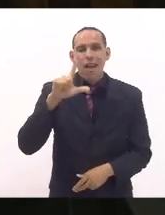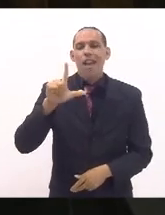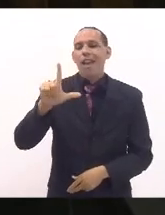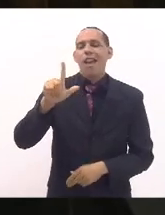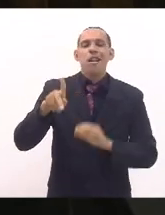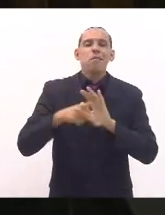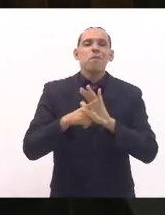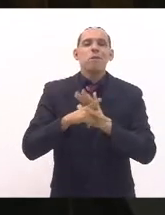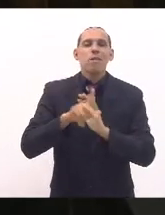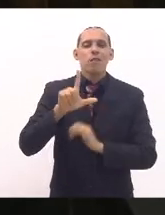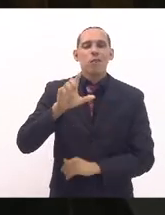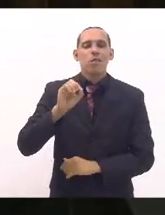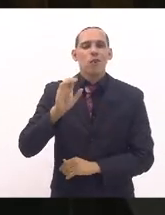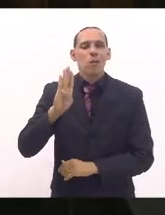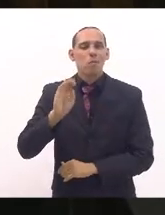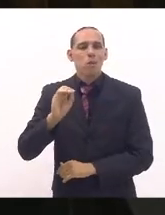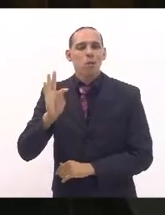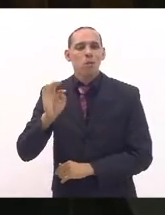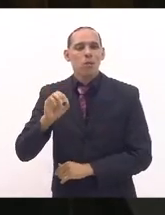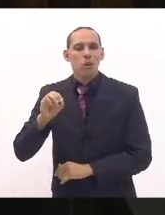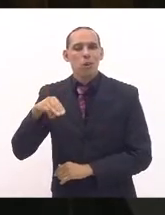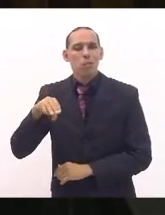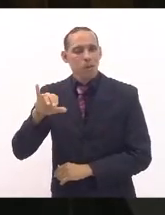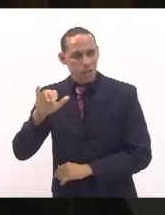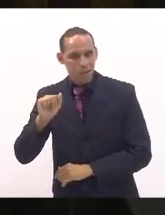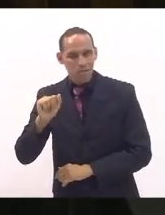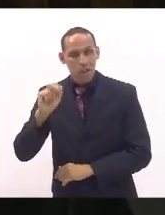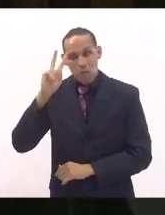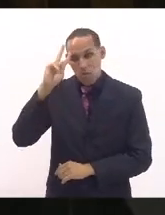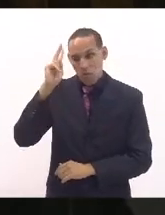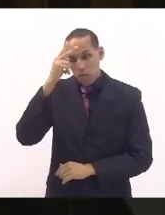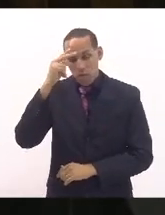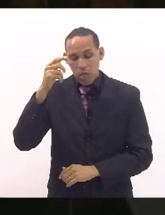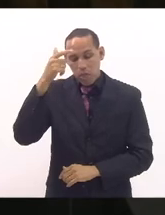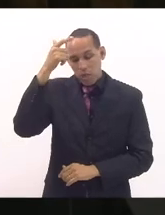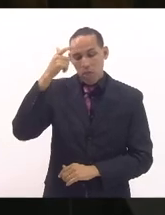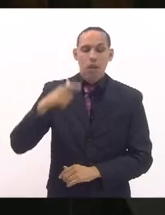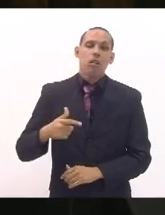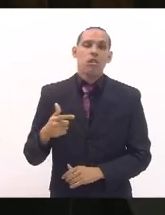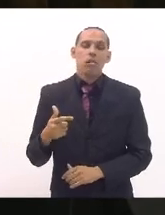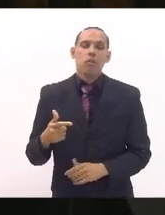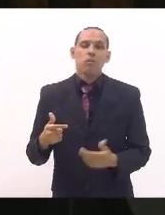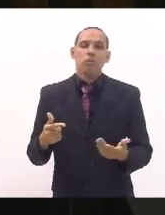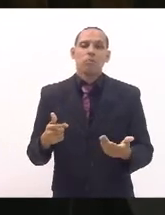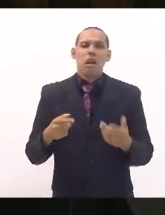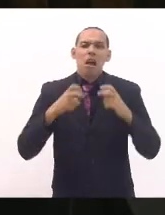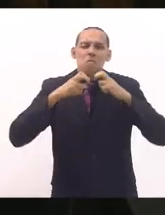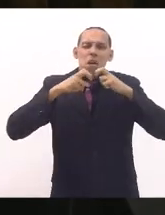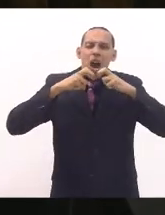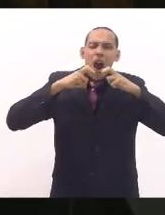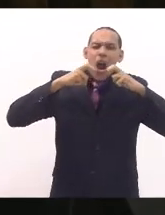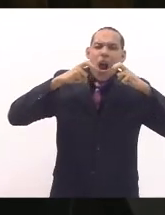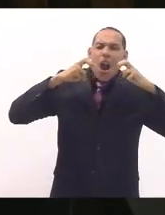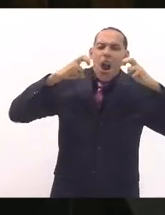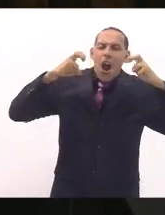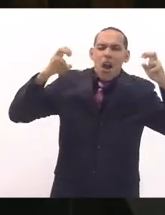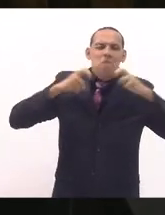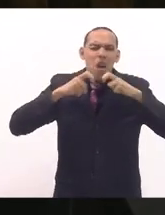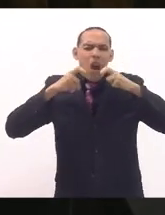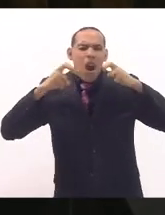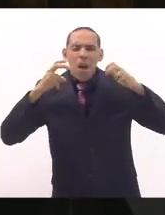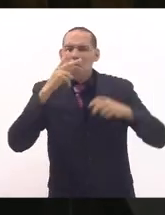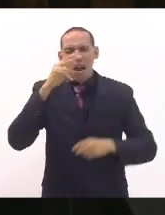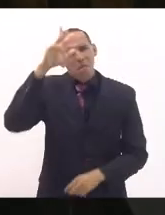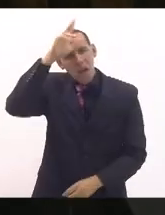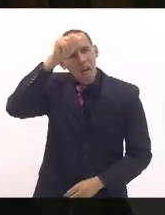lobotomizado, deve ser, botando mais uma vez a seu ódio e sua militância, começaram a berrar, pareciam galinhas da Angola,